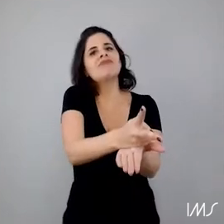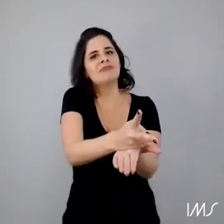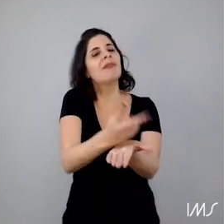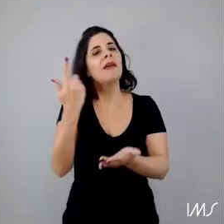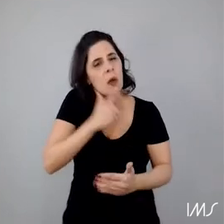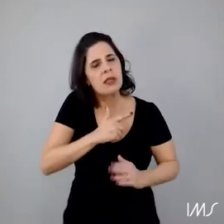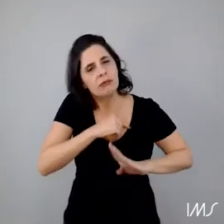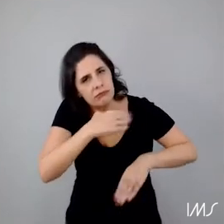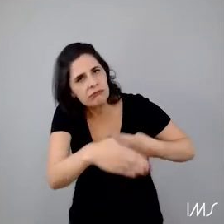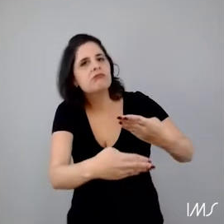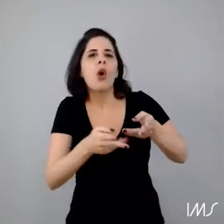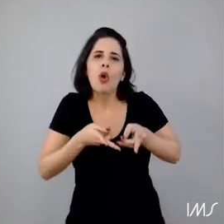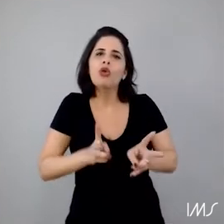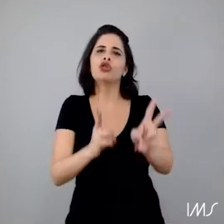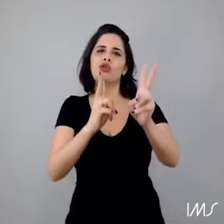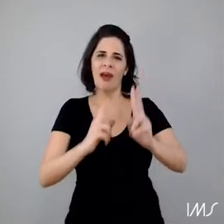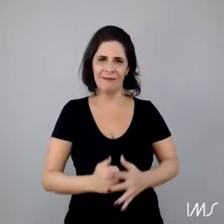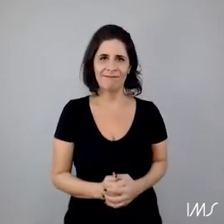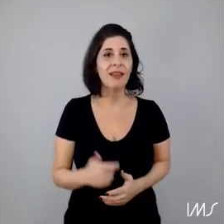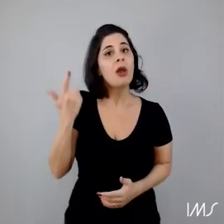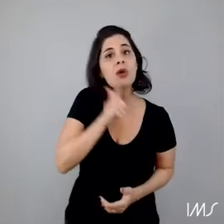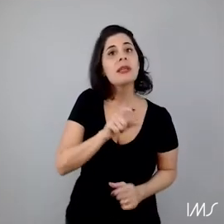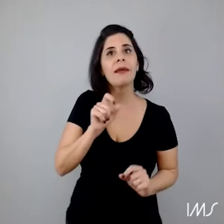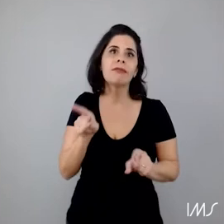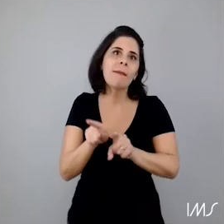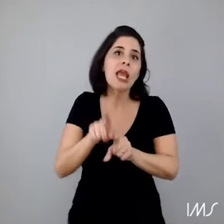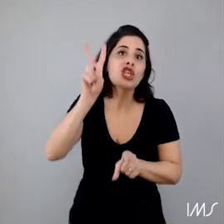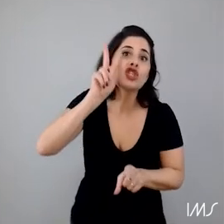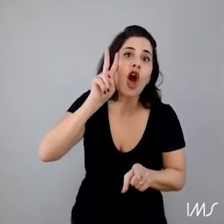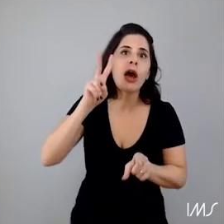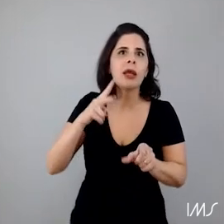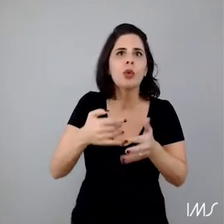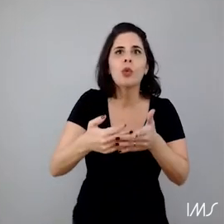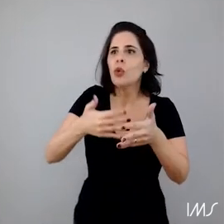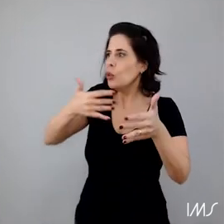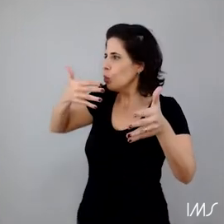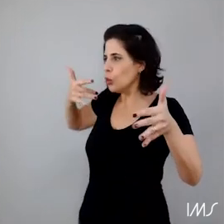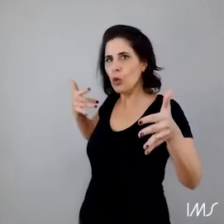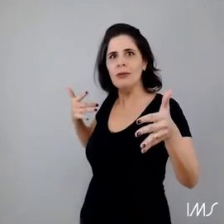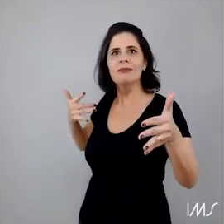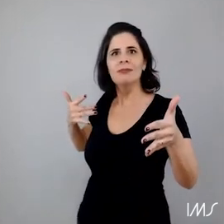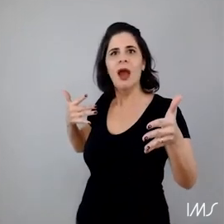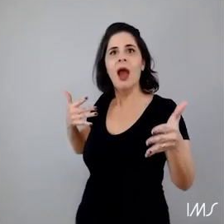densa, efetivamente densa, mas que se perde por processos cíclicos, né,